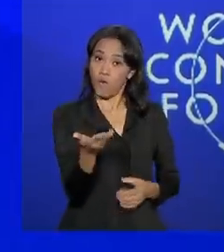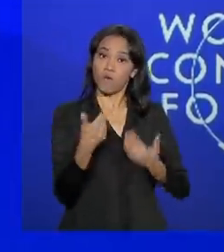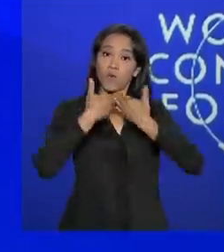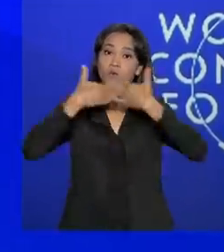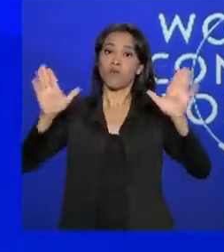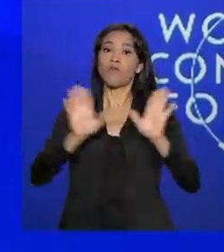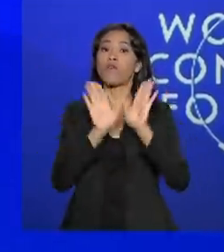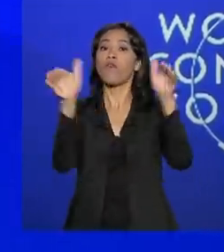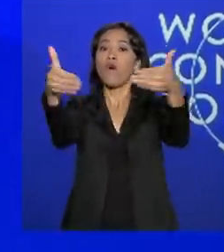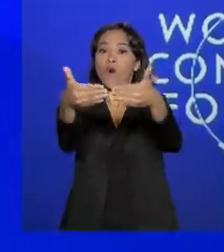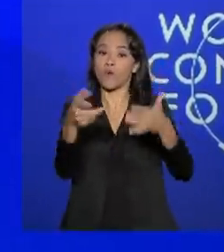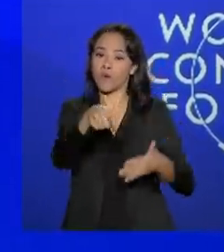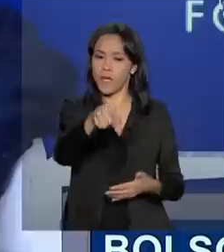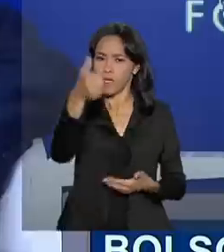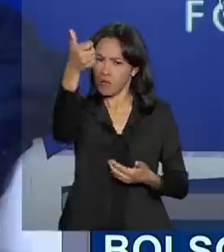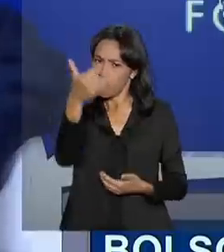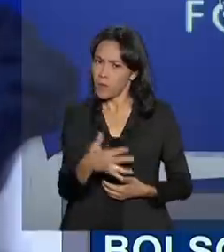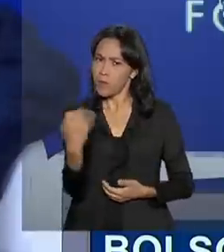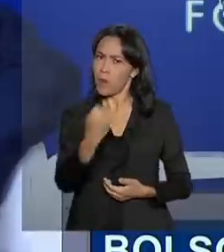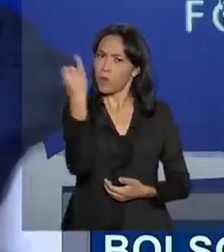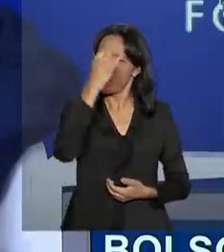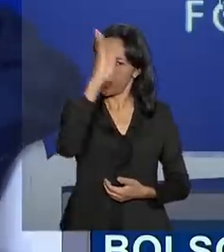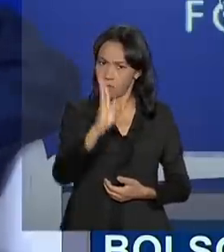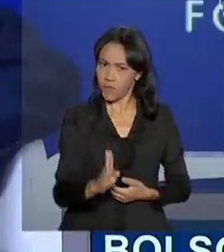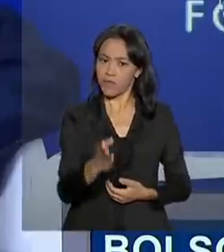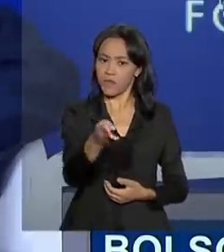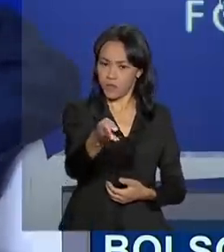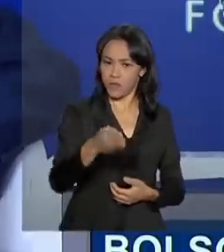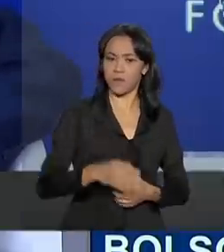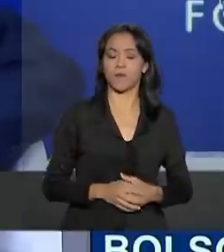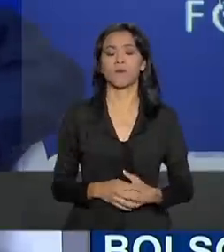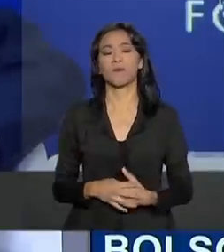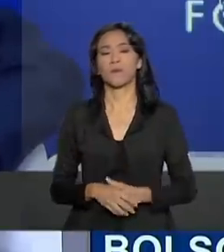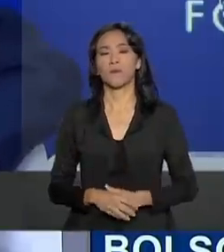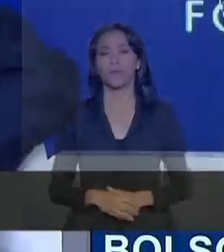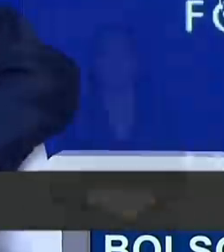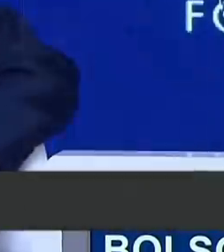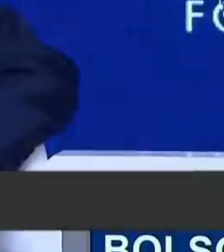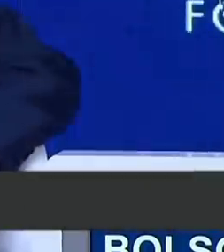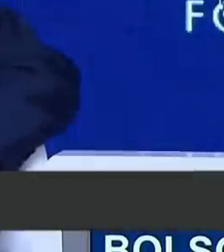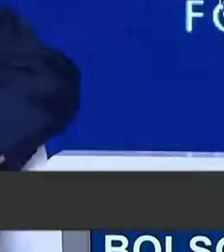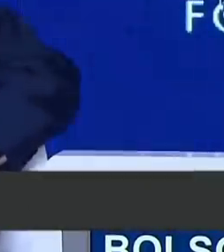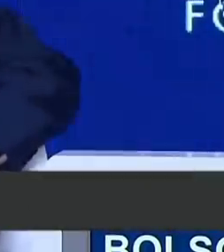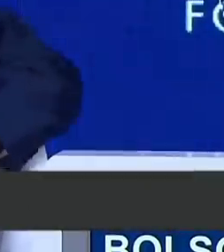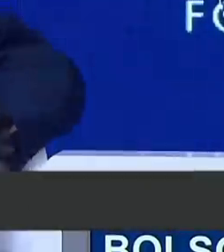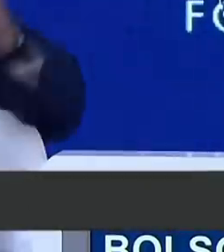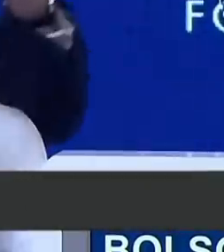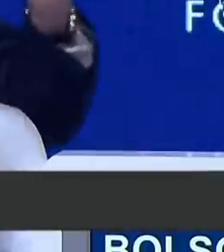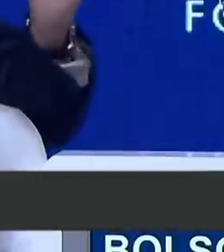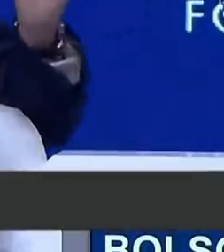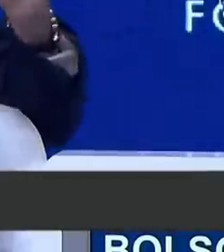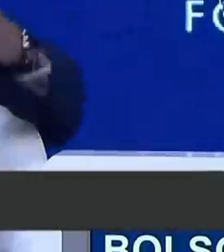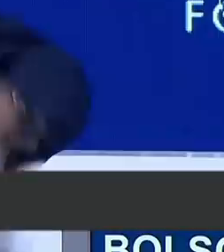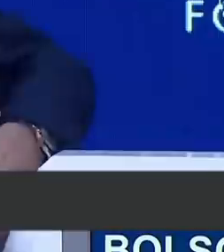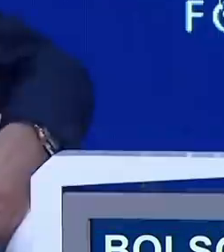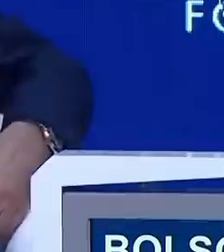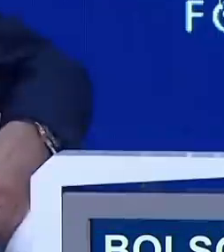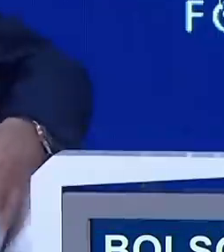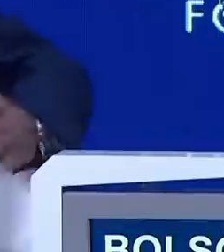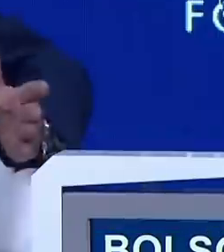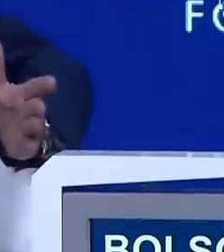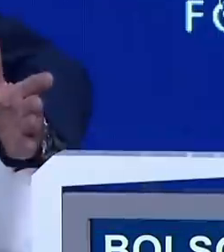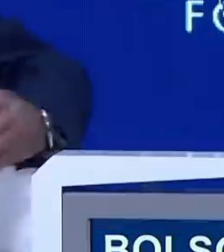ressaltou a importância do Brasil. Eu acho que o Brasil é importante para o mundo, é um grande país,